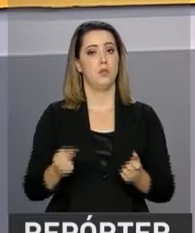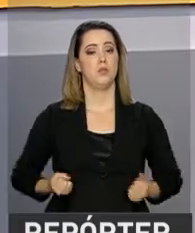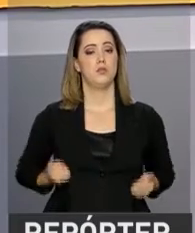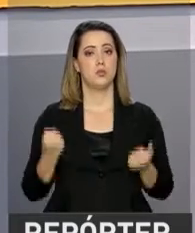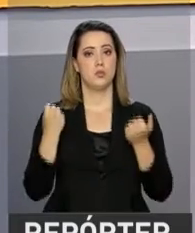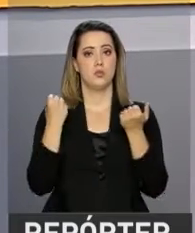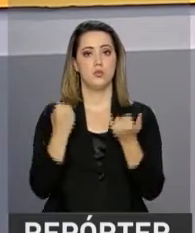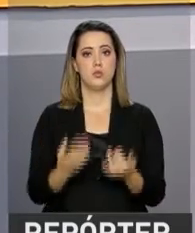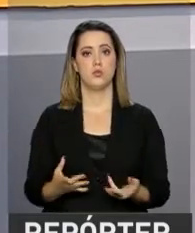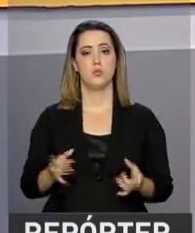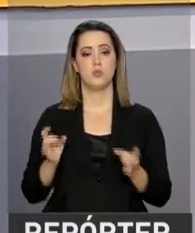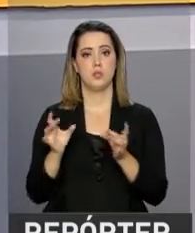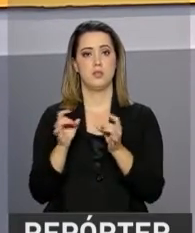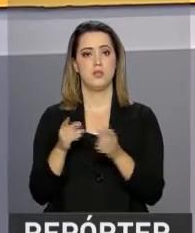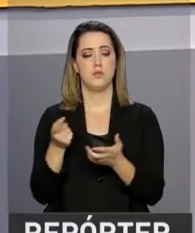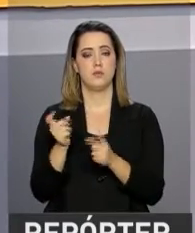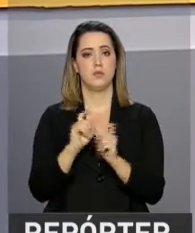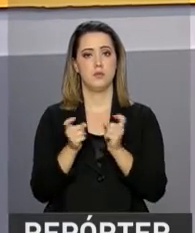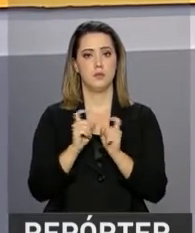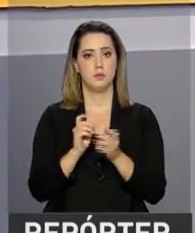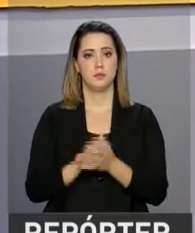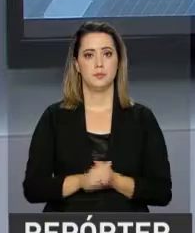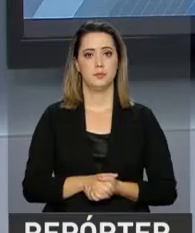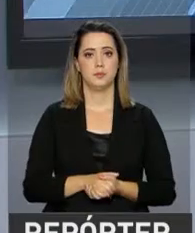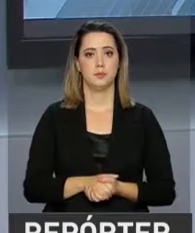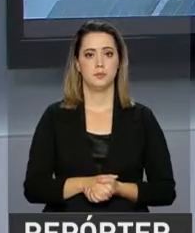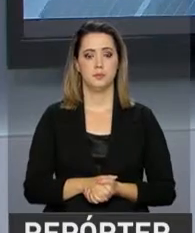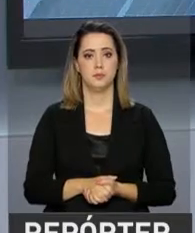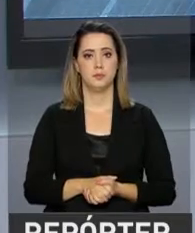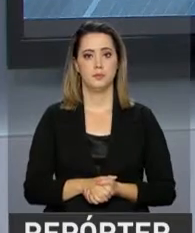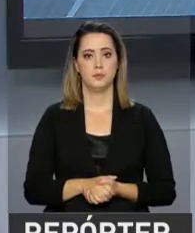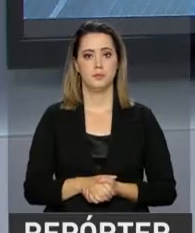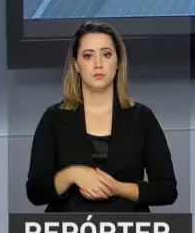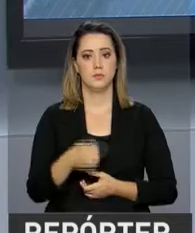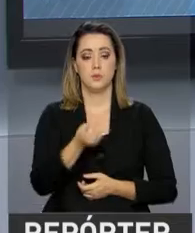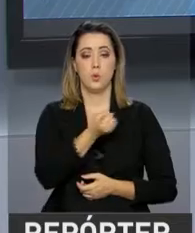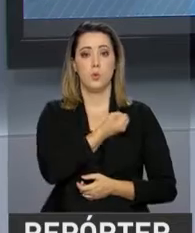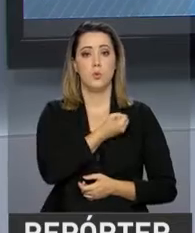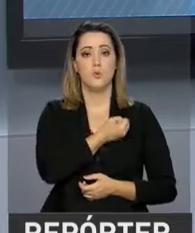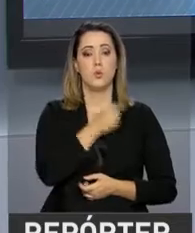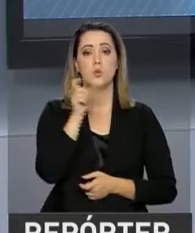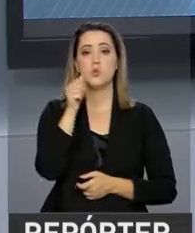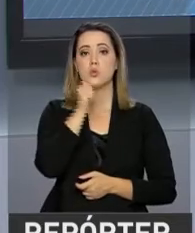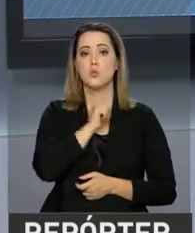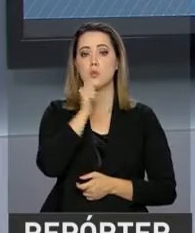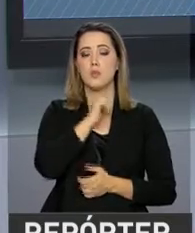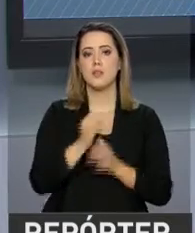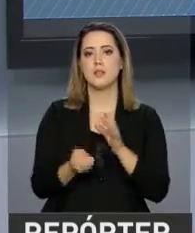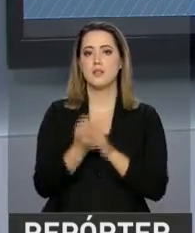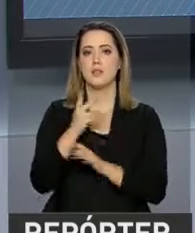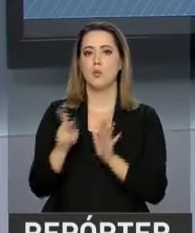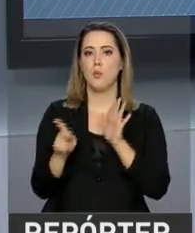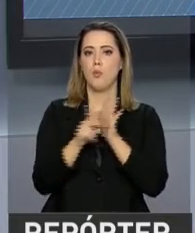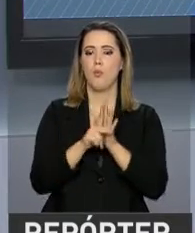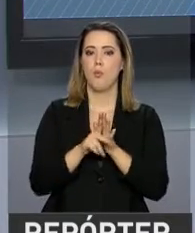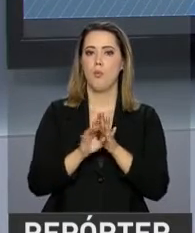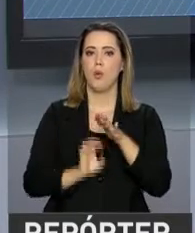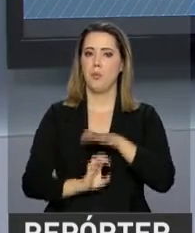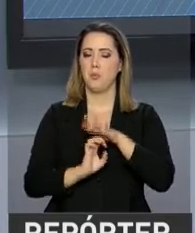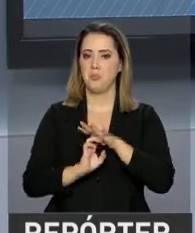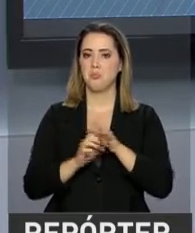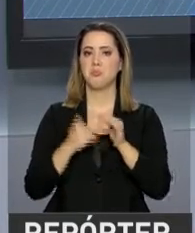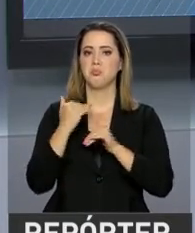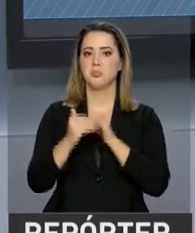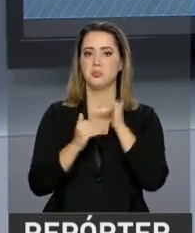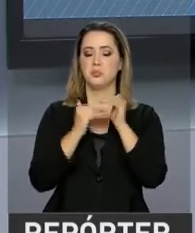vendas e despesas administrativas o número de mulheres que criam seus próprios negócios vem aumentando no país